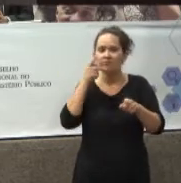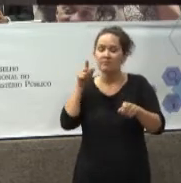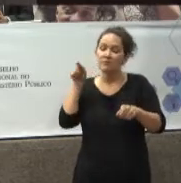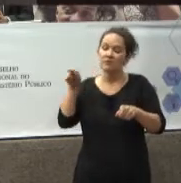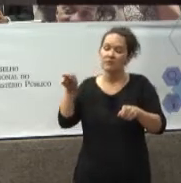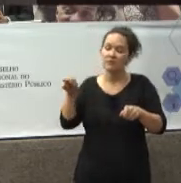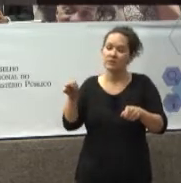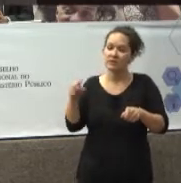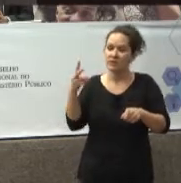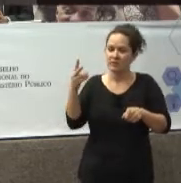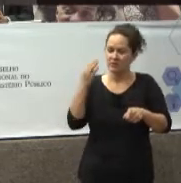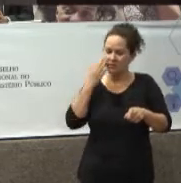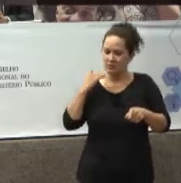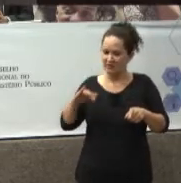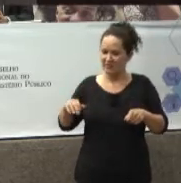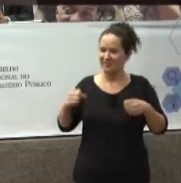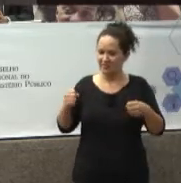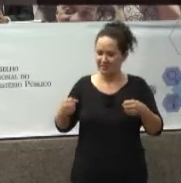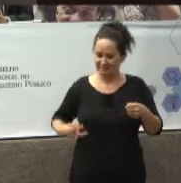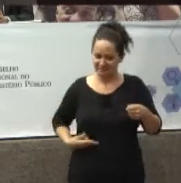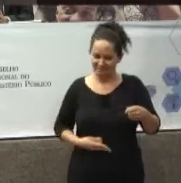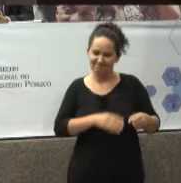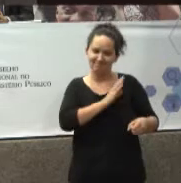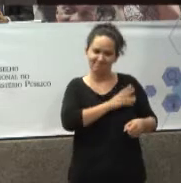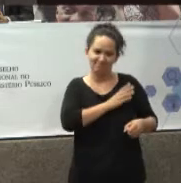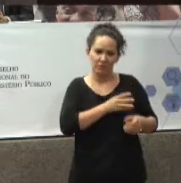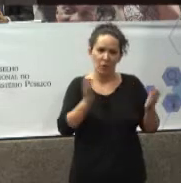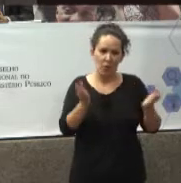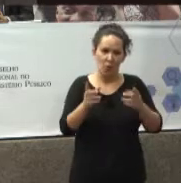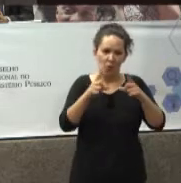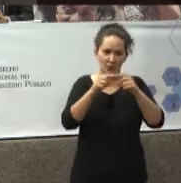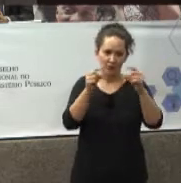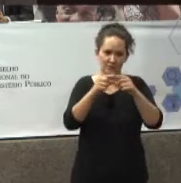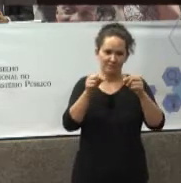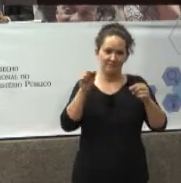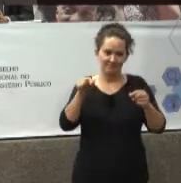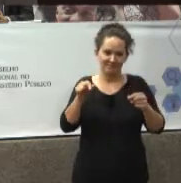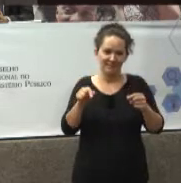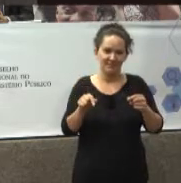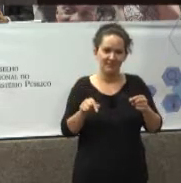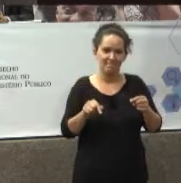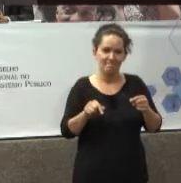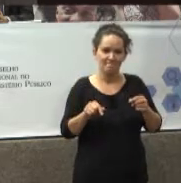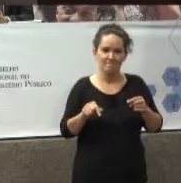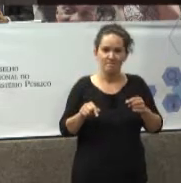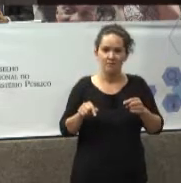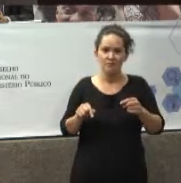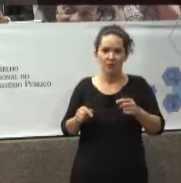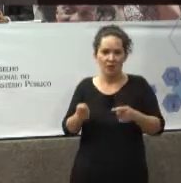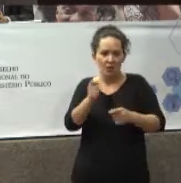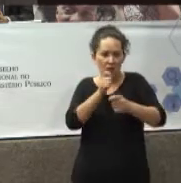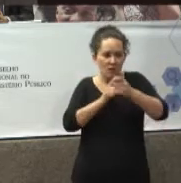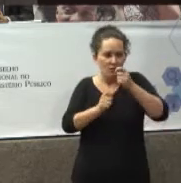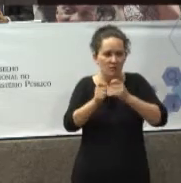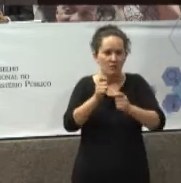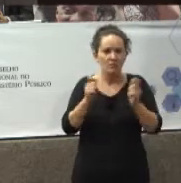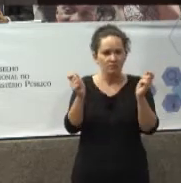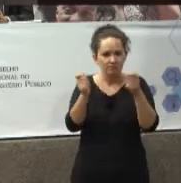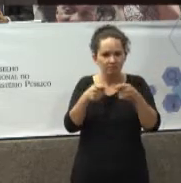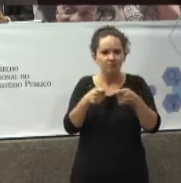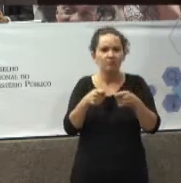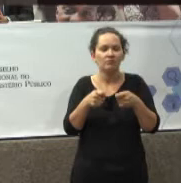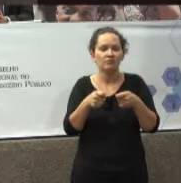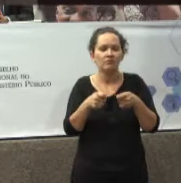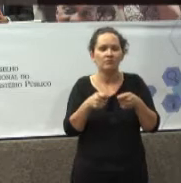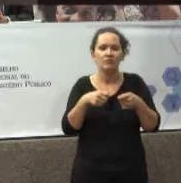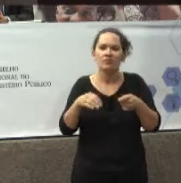2 bebezinhos que necessitavam de cirurgia cardíaca hoje no df existe já a previsão está sendo regulada a possibilidade de se